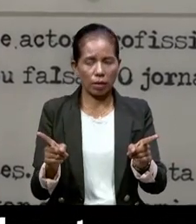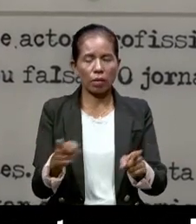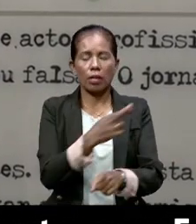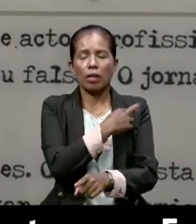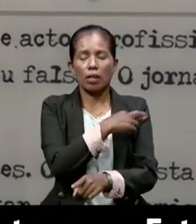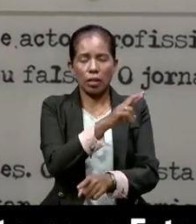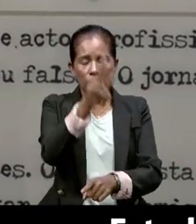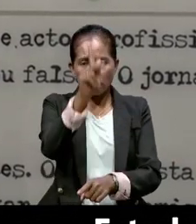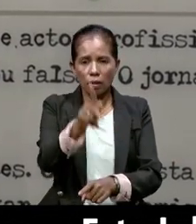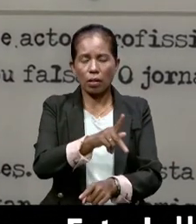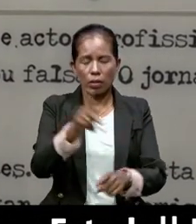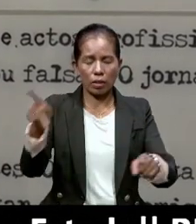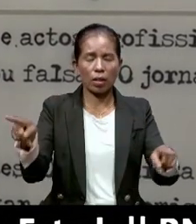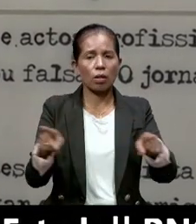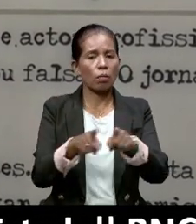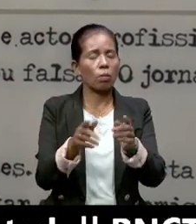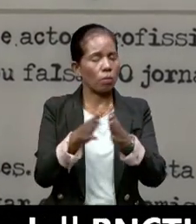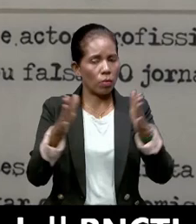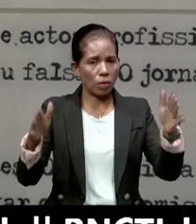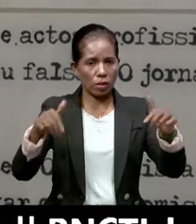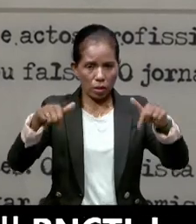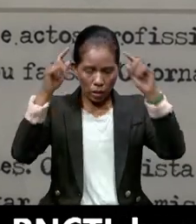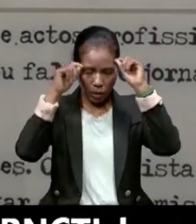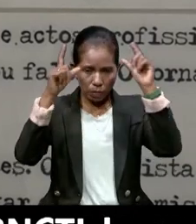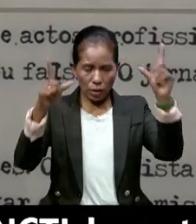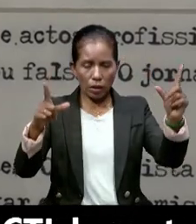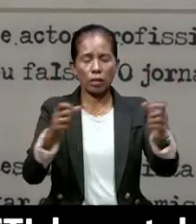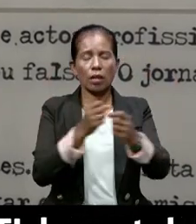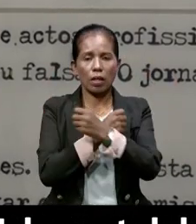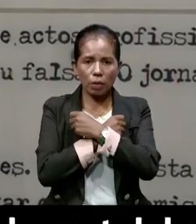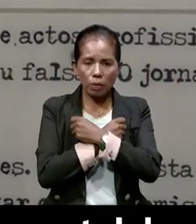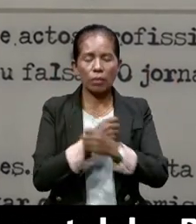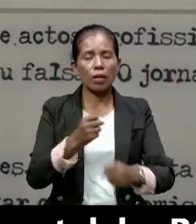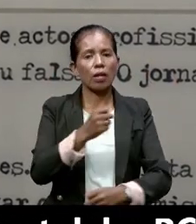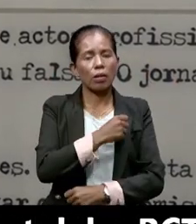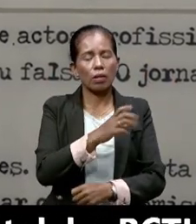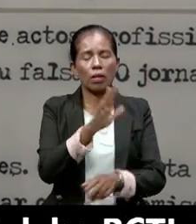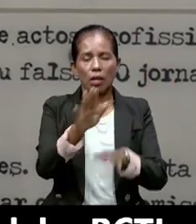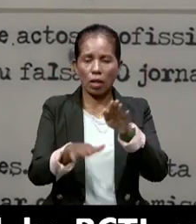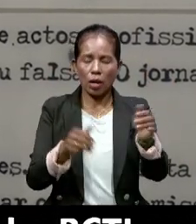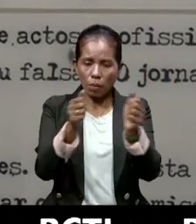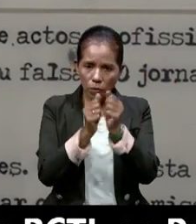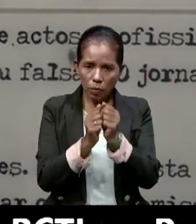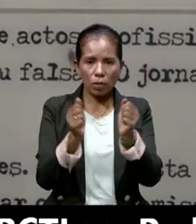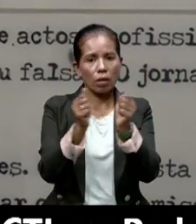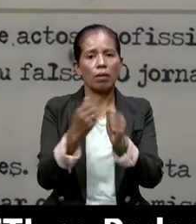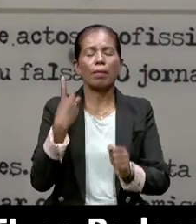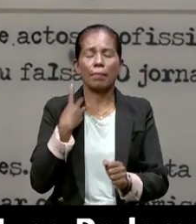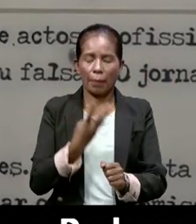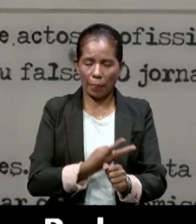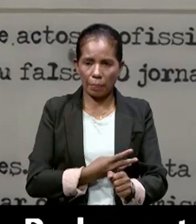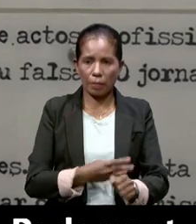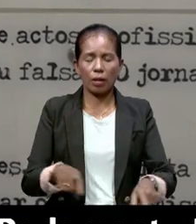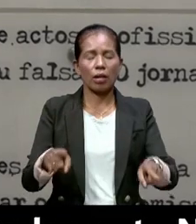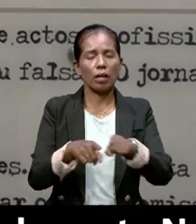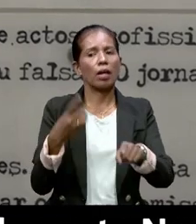religião católica, não é a maioria, e a Timor, né? Hakua, Kadomi, Lao, Hamoto, Koami. Não é a Amin, não é